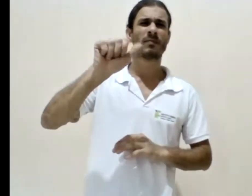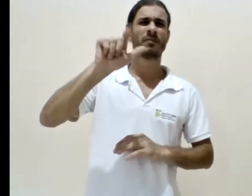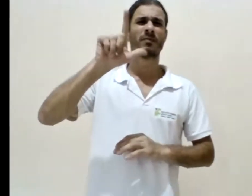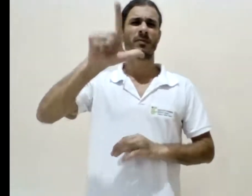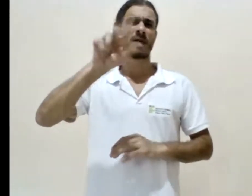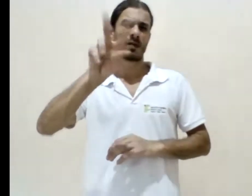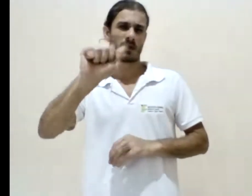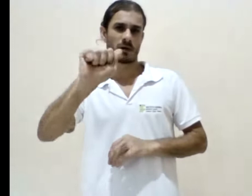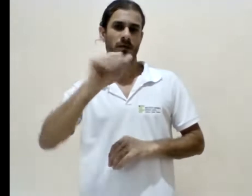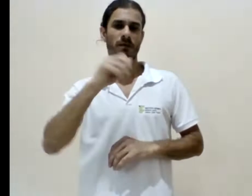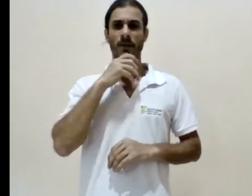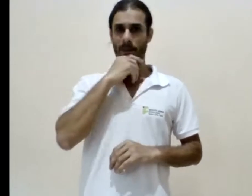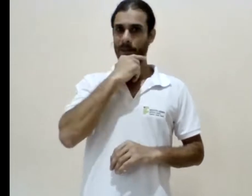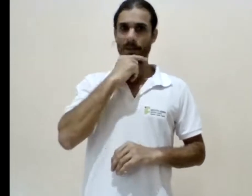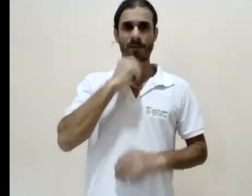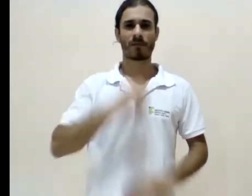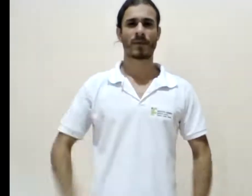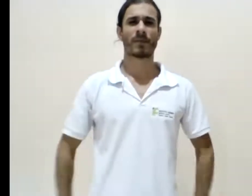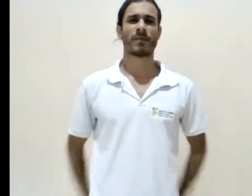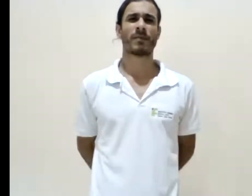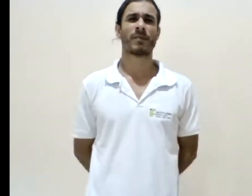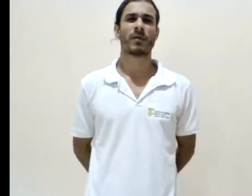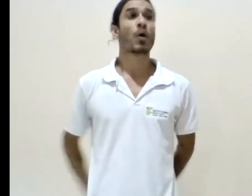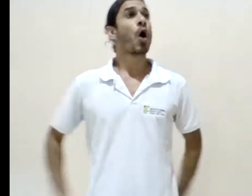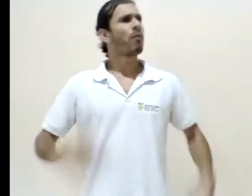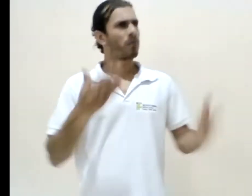Você trabalha com curso técnico agropecuário?